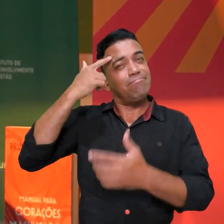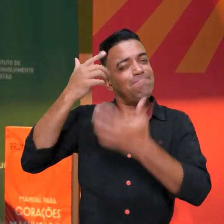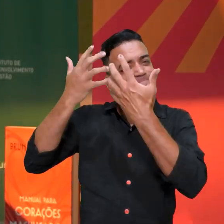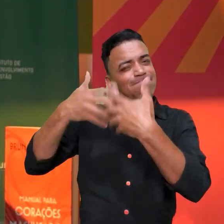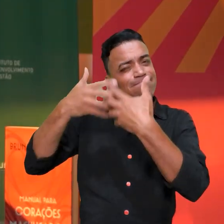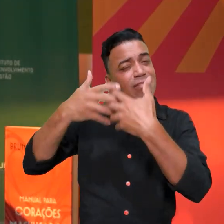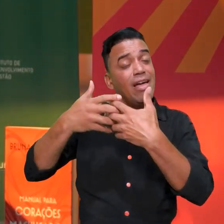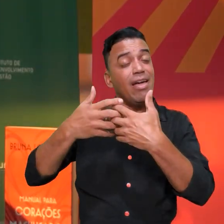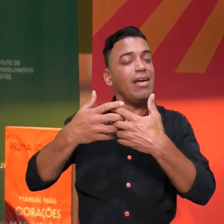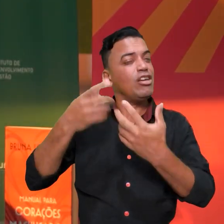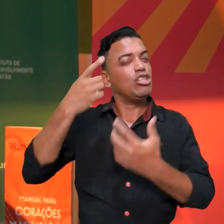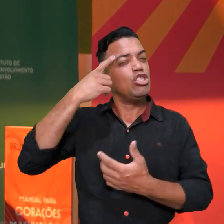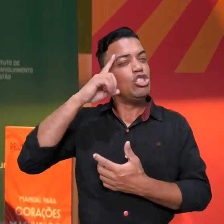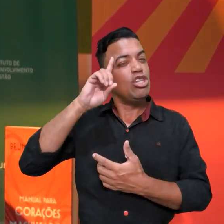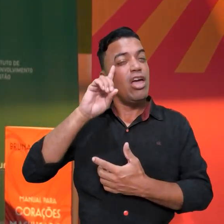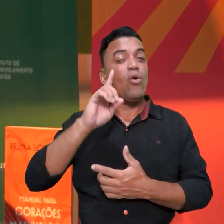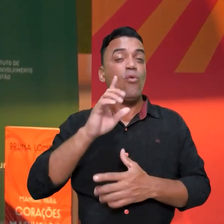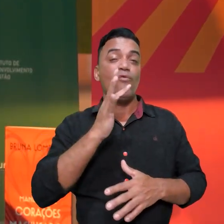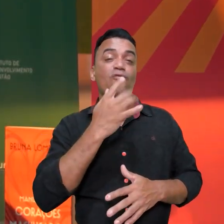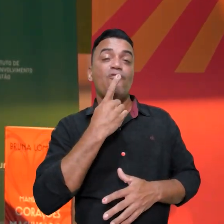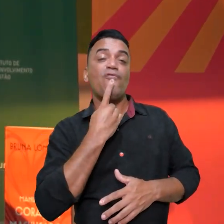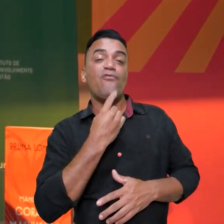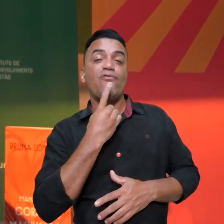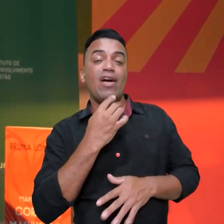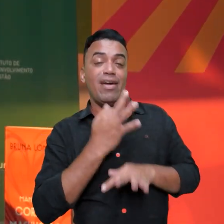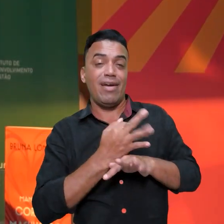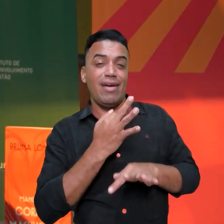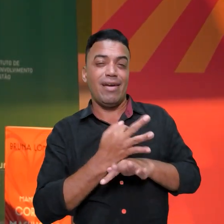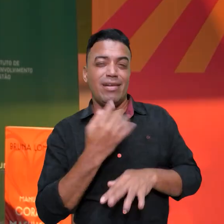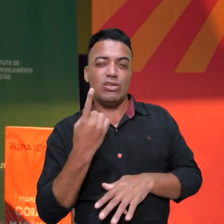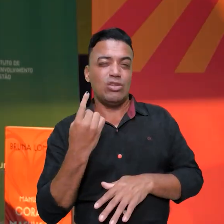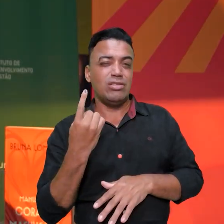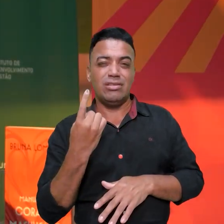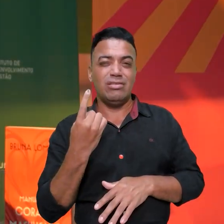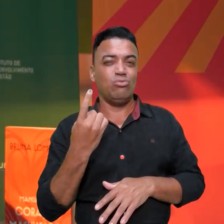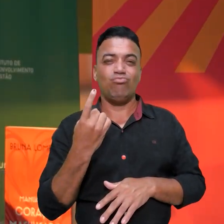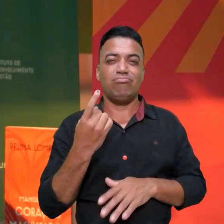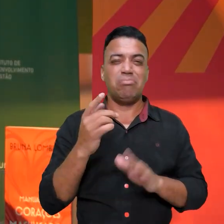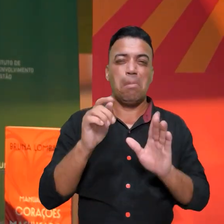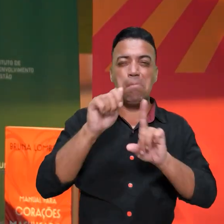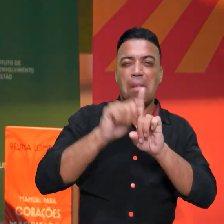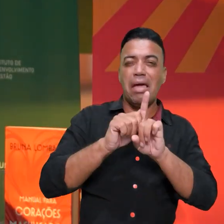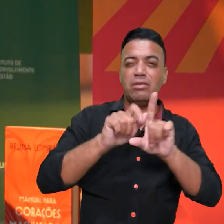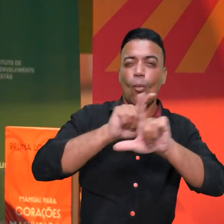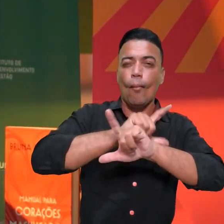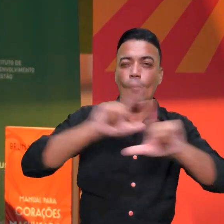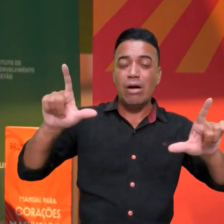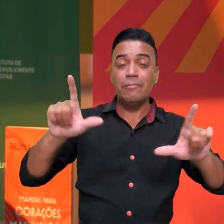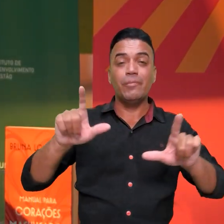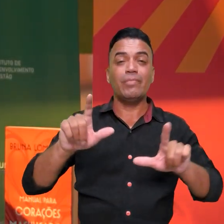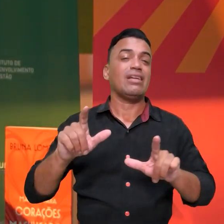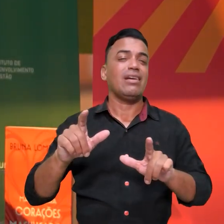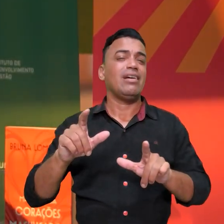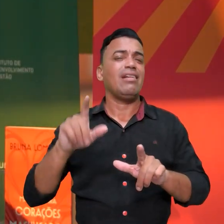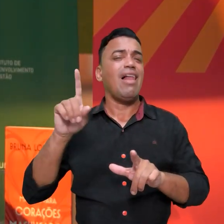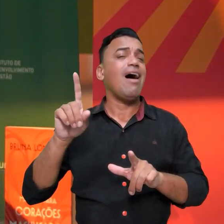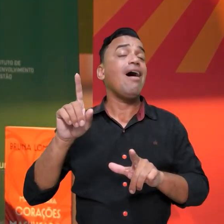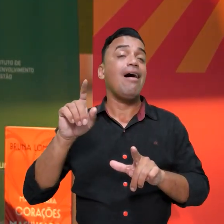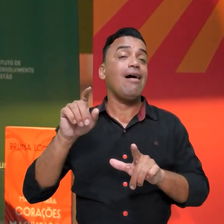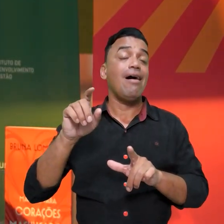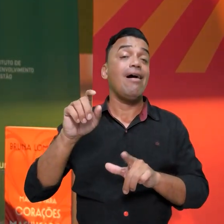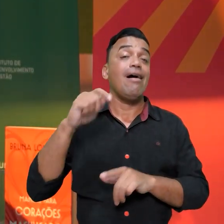férias sozinho, fora de temporada, então estava bem vazio, em Pipa, que é um balneário no Rio Grande do Norte,